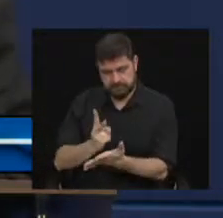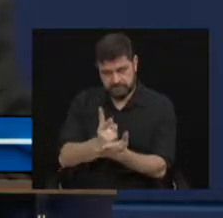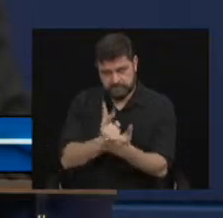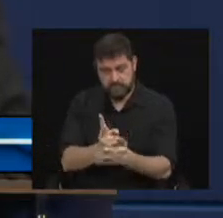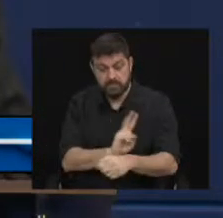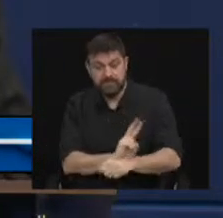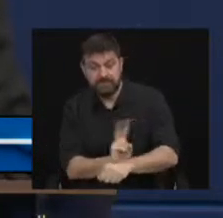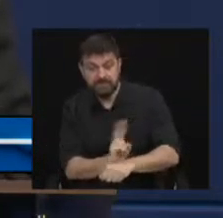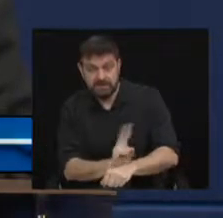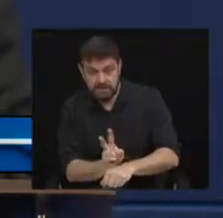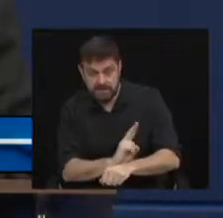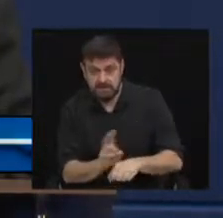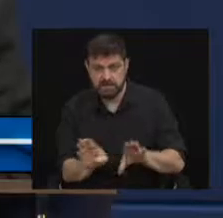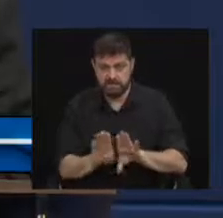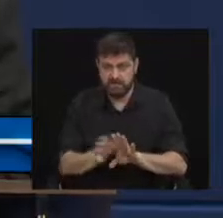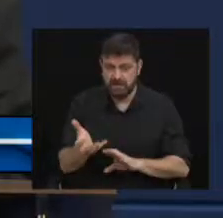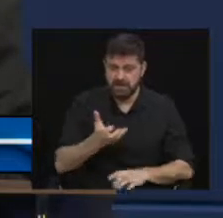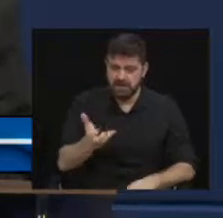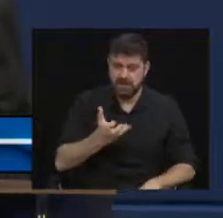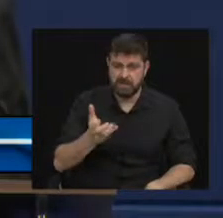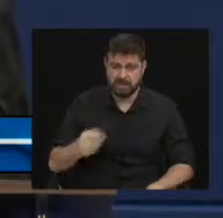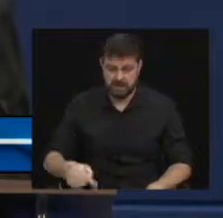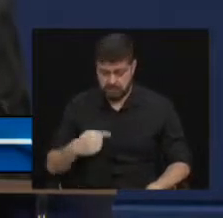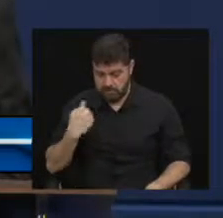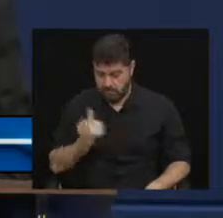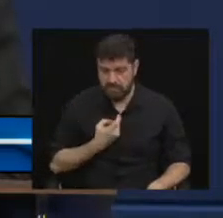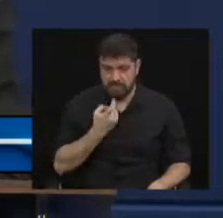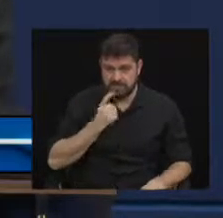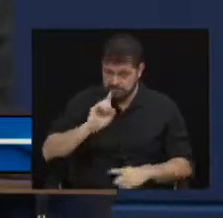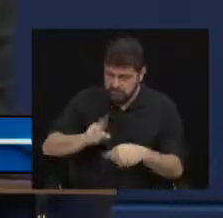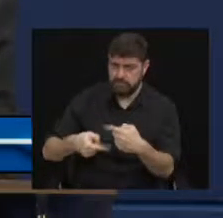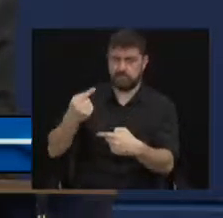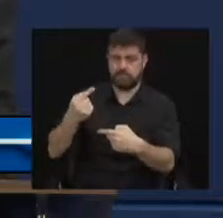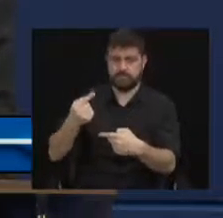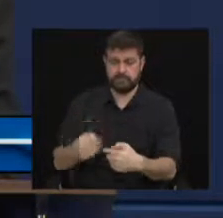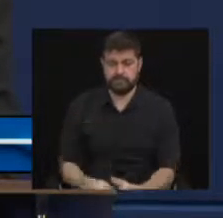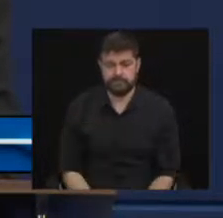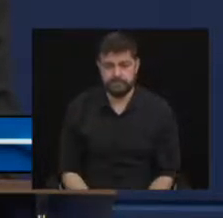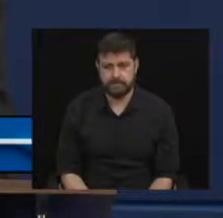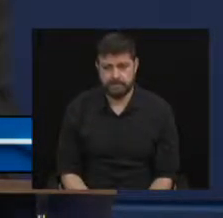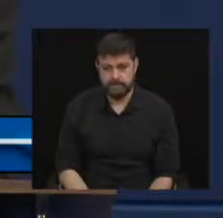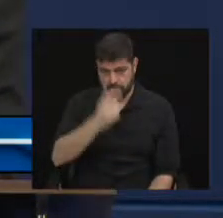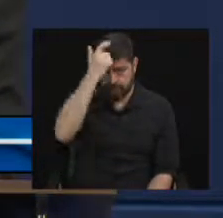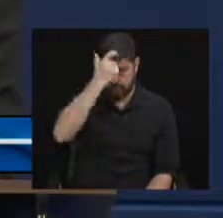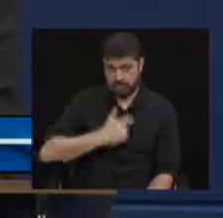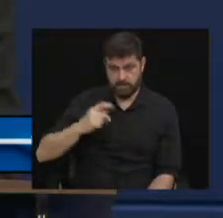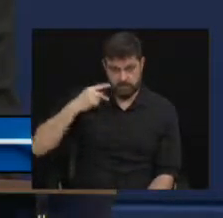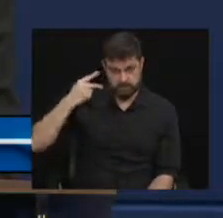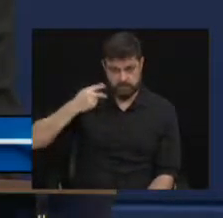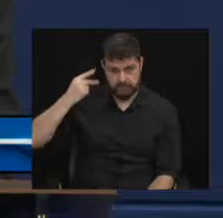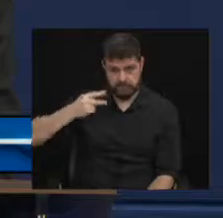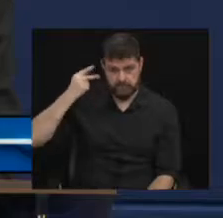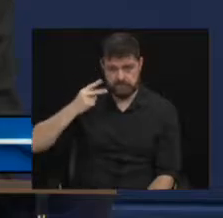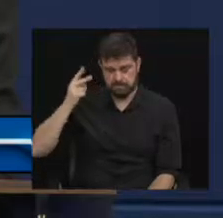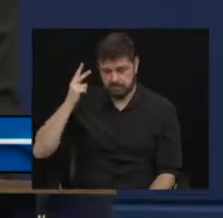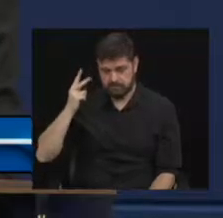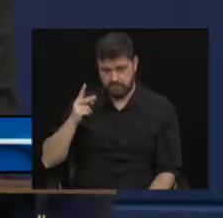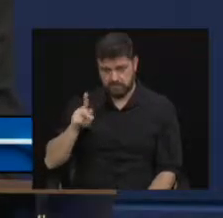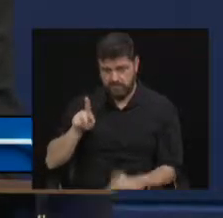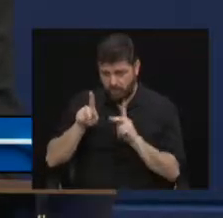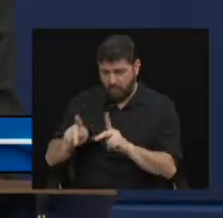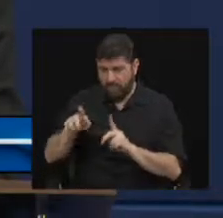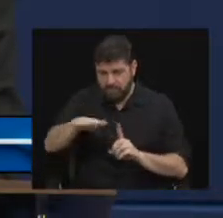candidatos a vereadores, mais de 8 candidatos a vereadores. Quero parabenizar todos, porque todos estão dando a